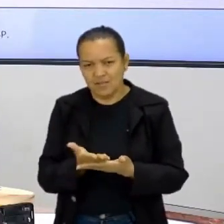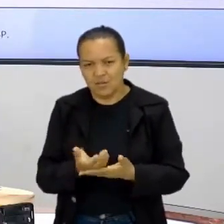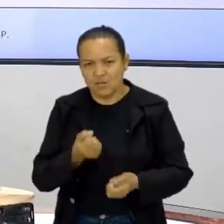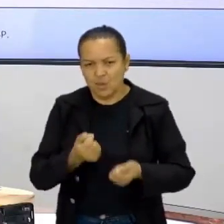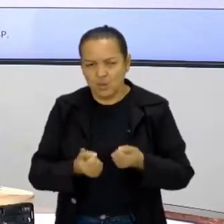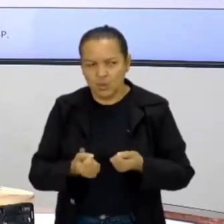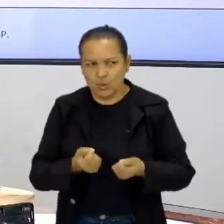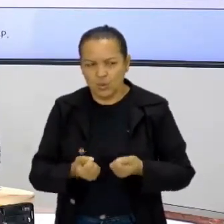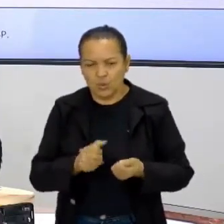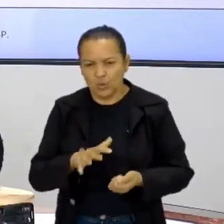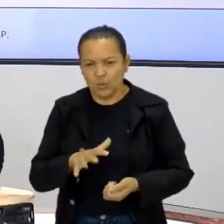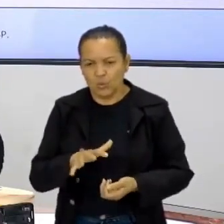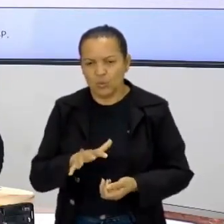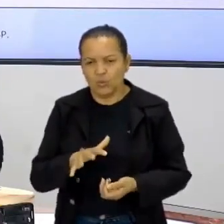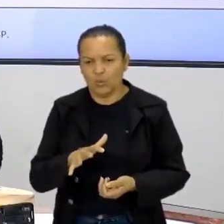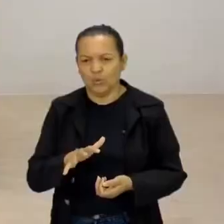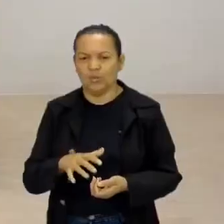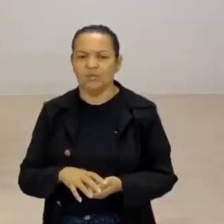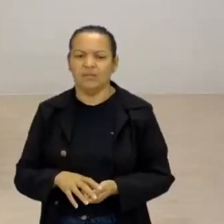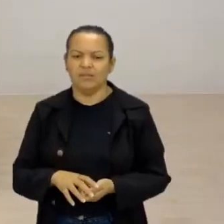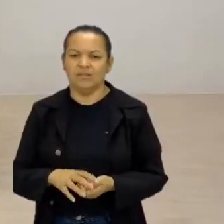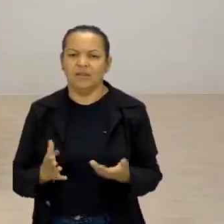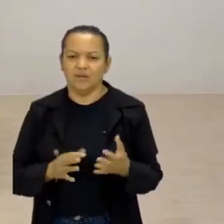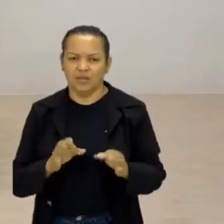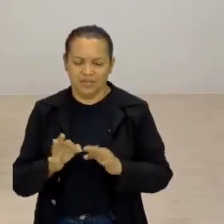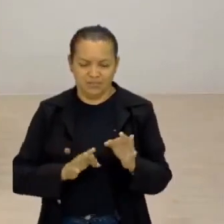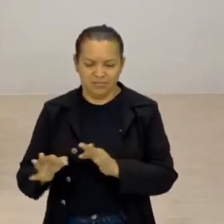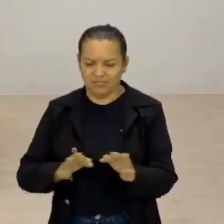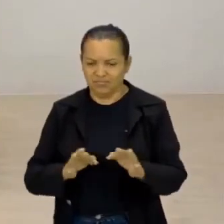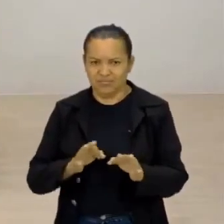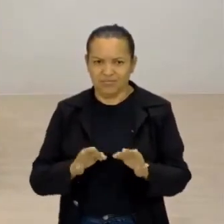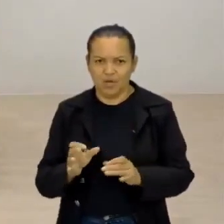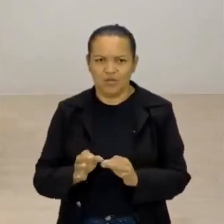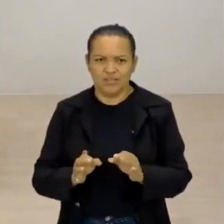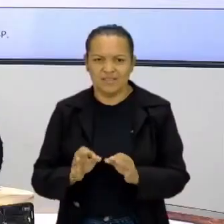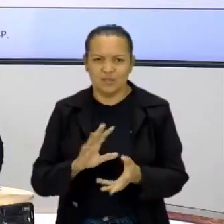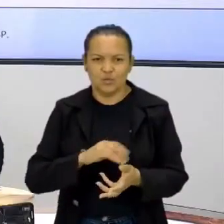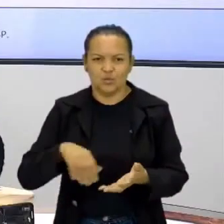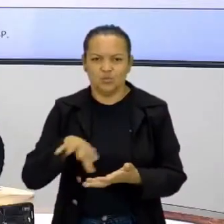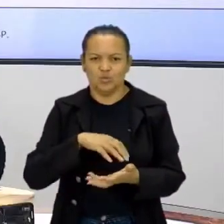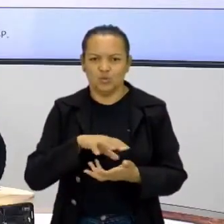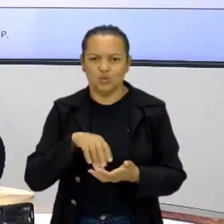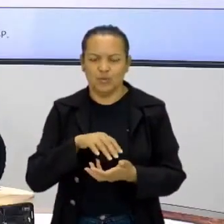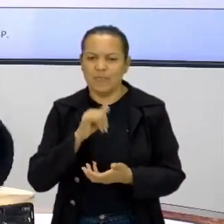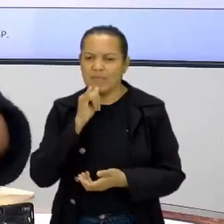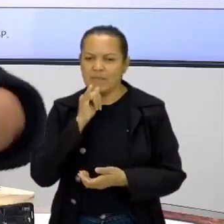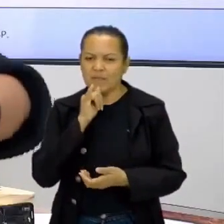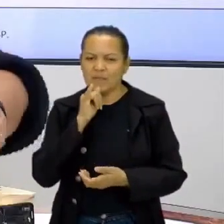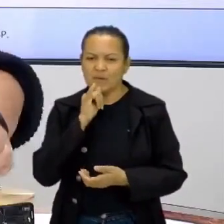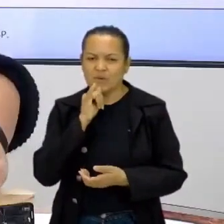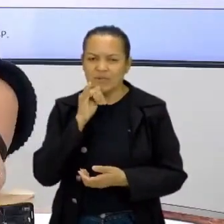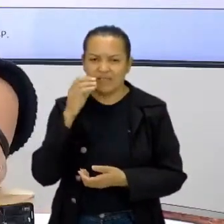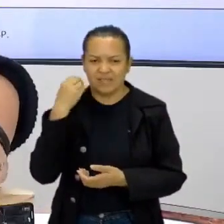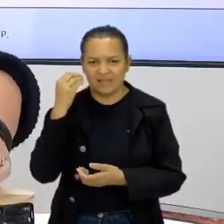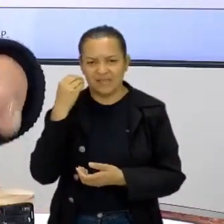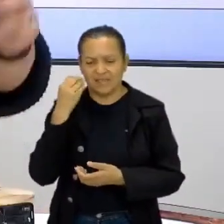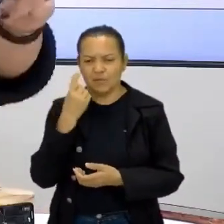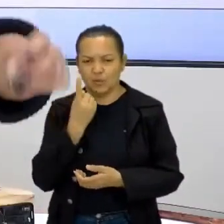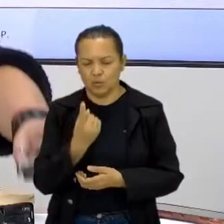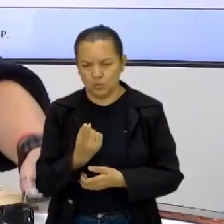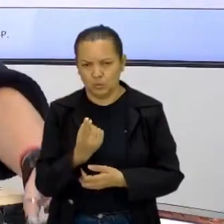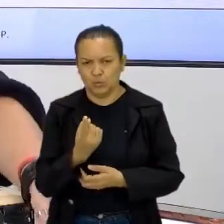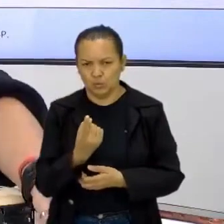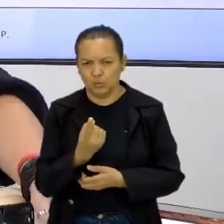agora a gente vai colar tudo no lugar. Agora junta tudo e monta. Então, a gente vai fazer 2 exemplos. A gente vai fazer um com o